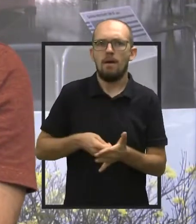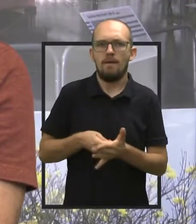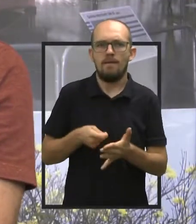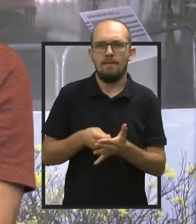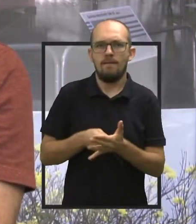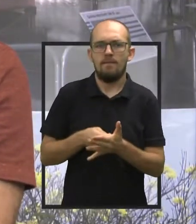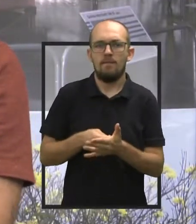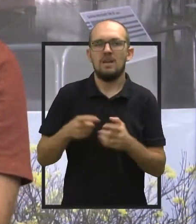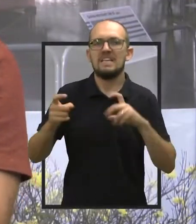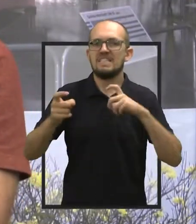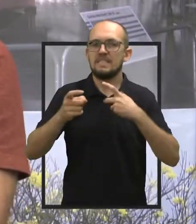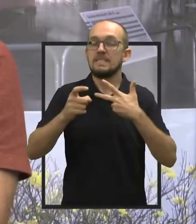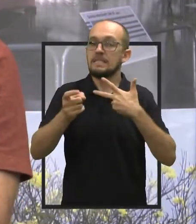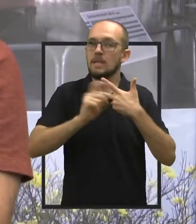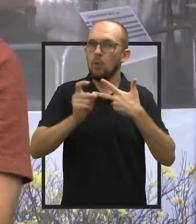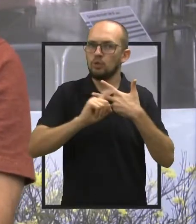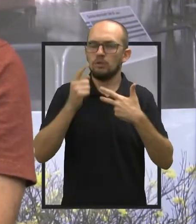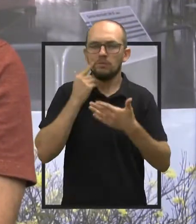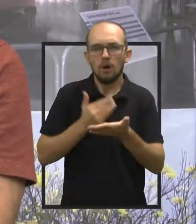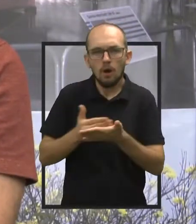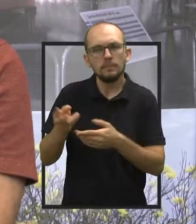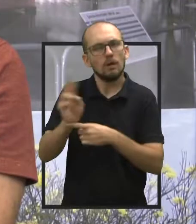parte do executivo que fiscalize